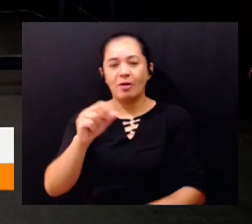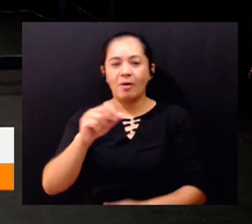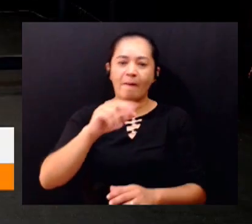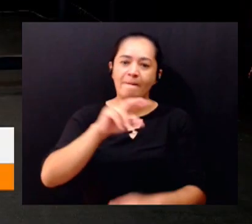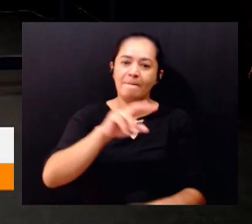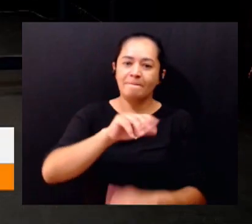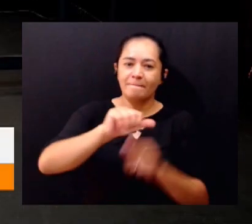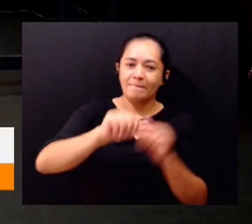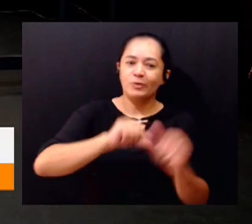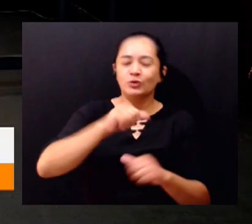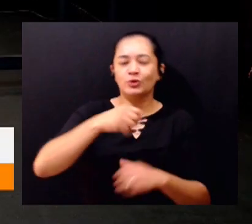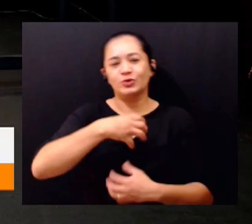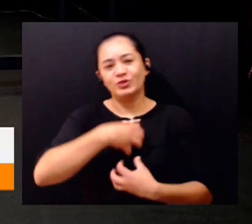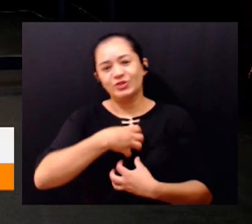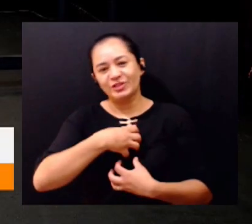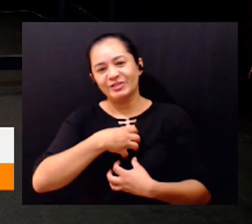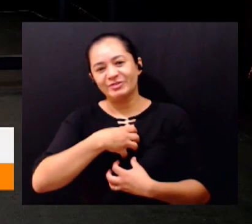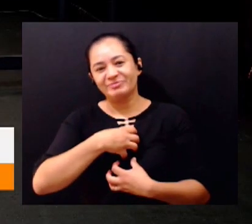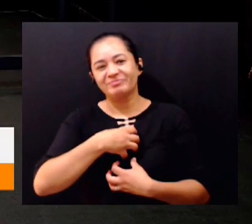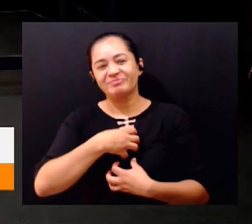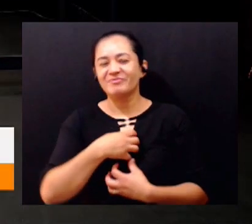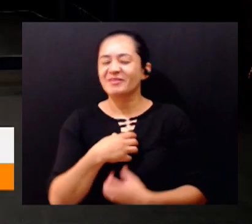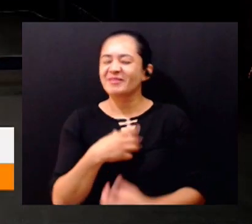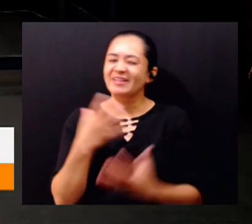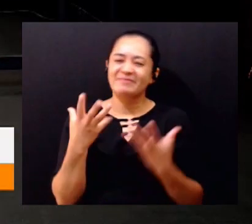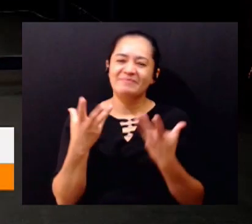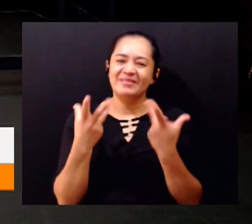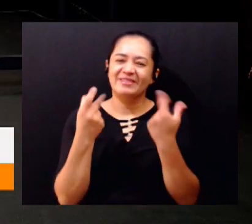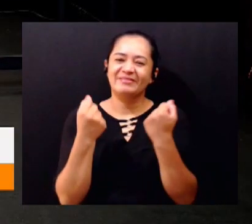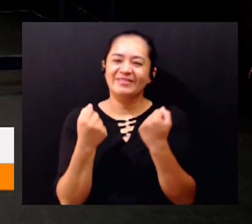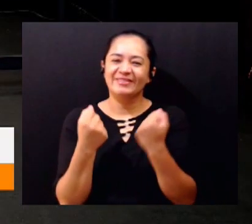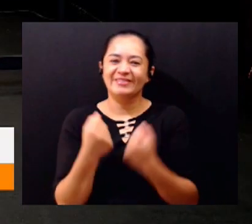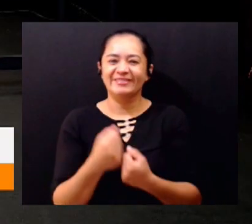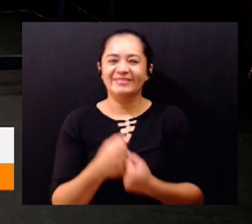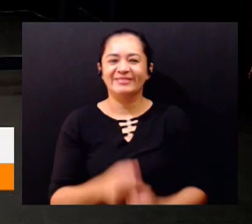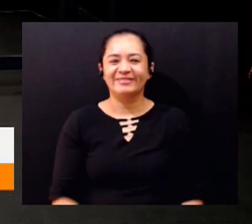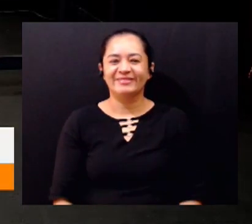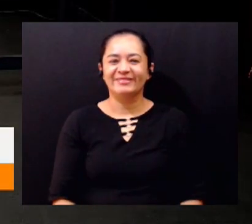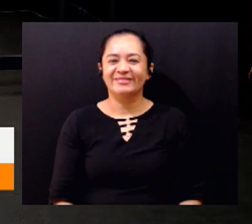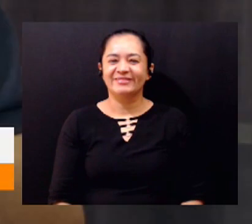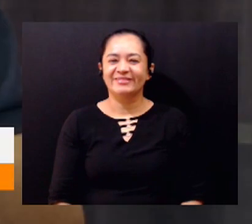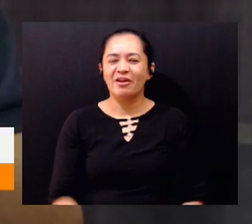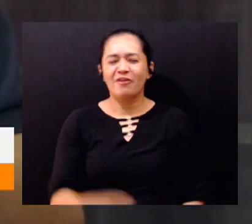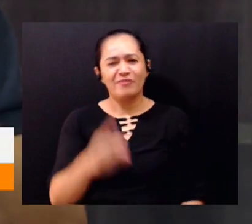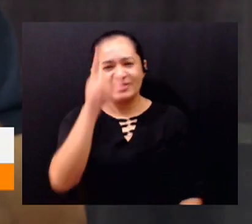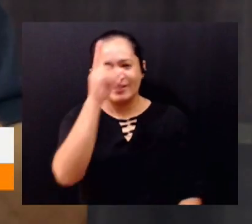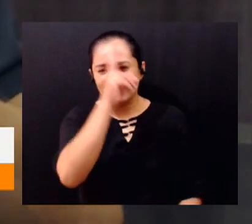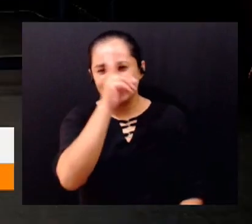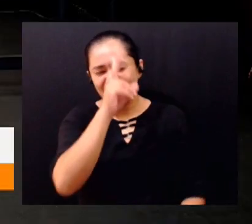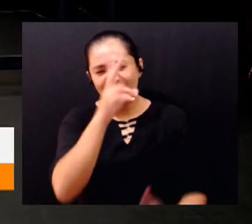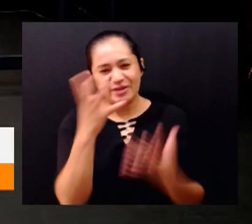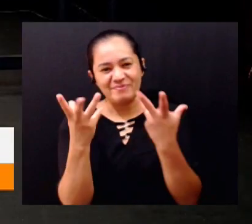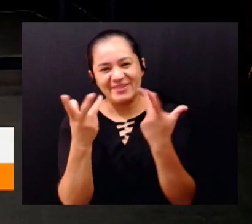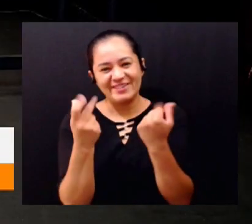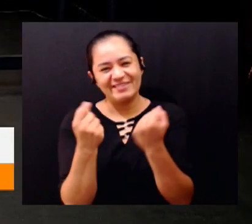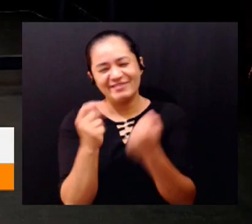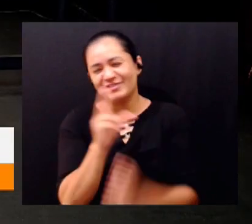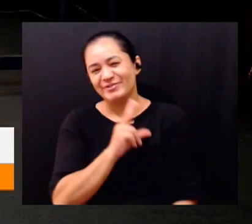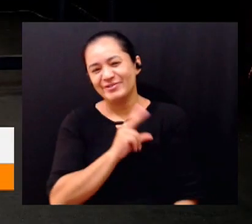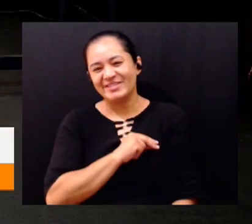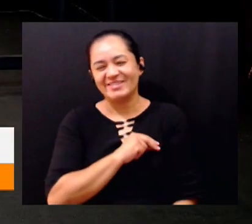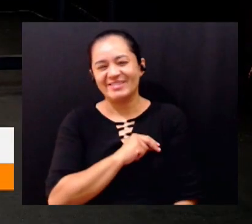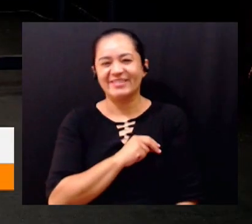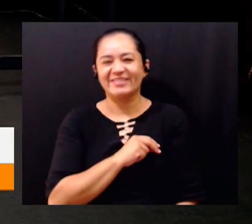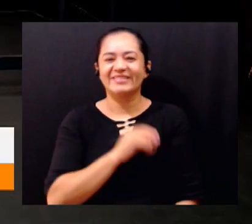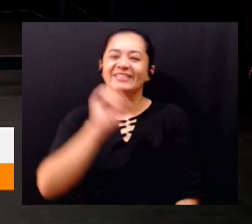Mas foi isso mesmo, cara, que genial. Pô, que legal, Ele falou muito excelente. bem de você. Pô, e você tem história demais pra contar, meu Deus do céu. É muita história. Gente, a gente